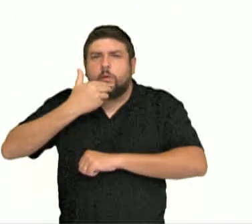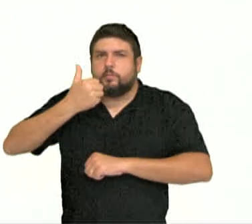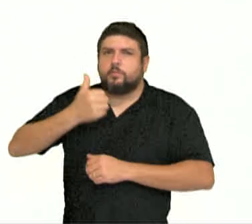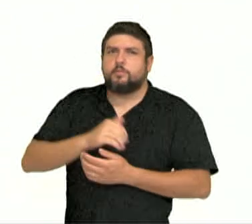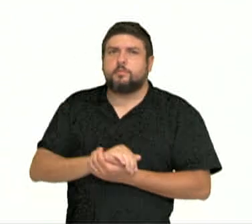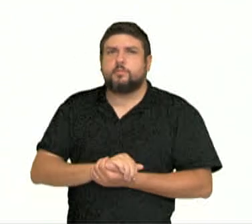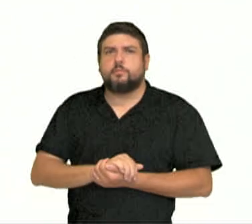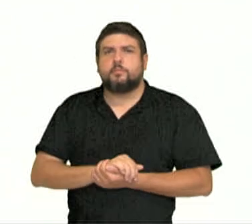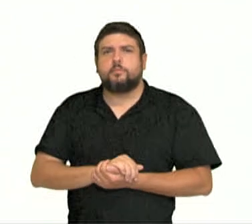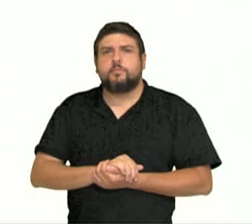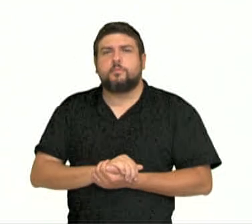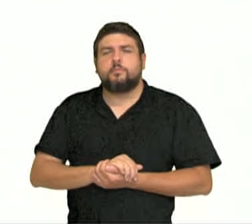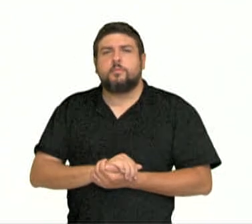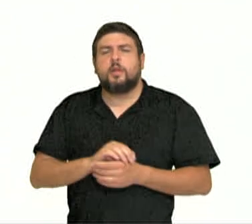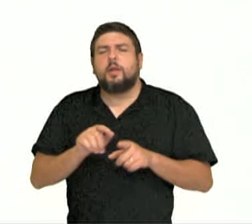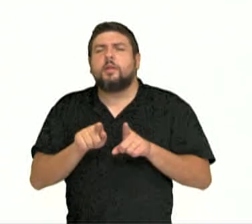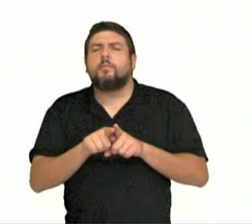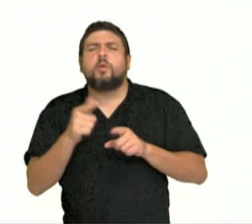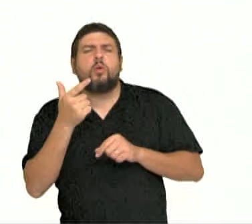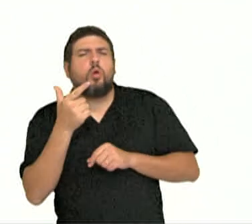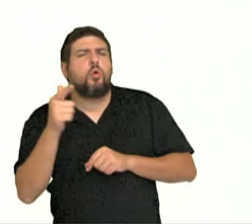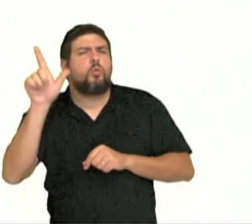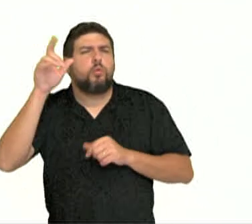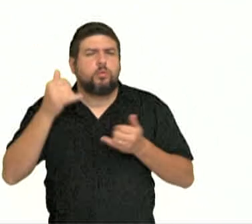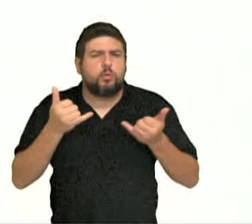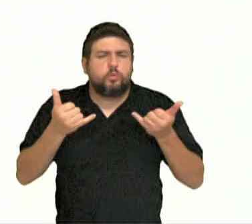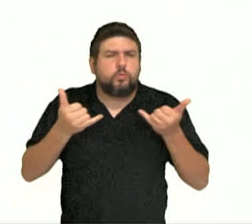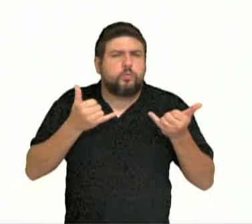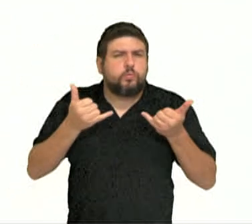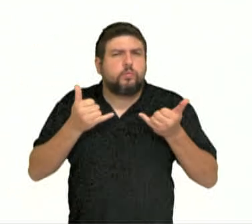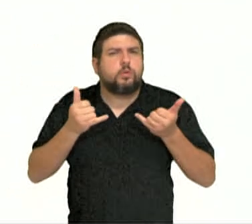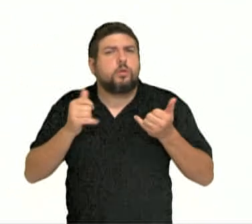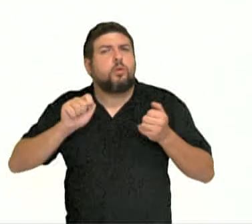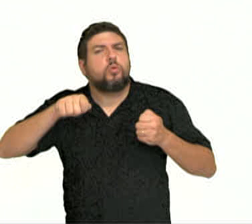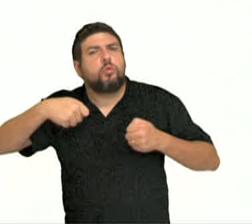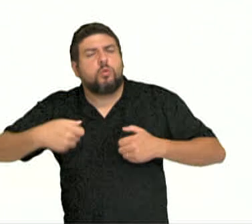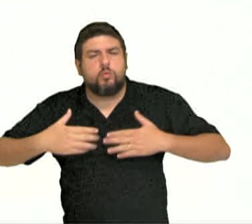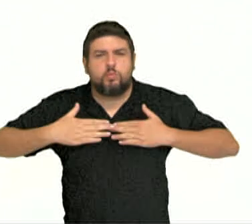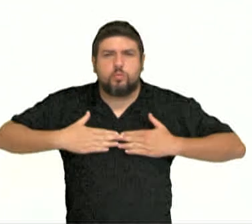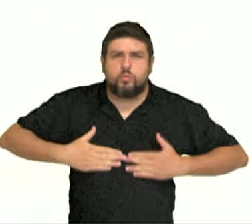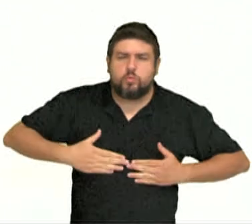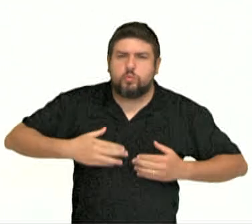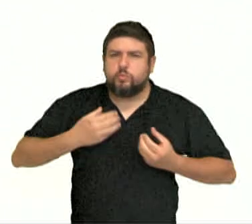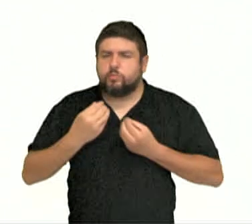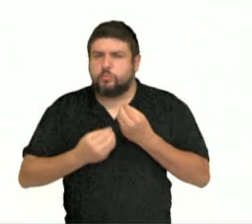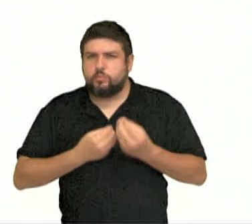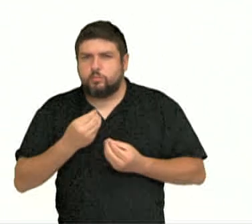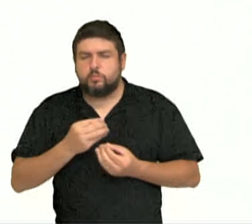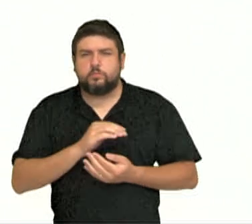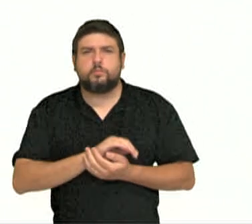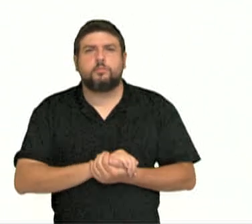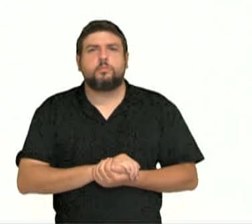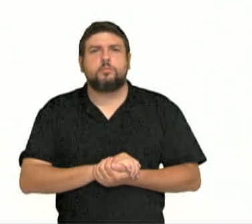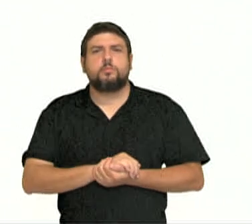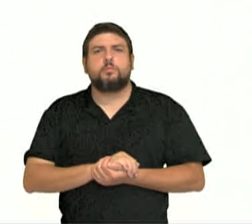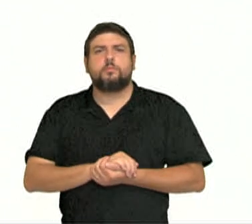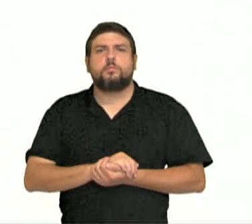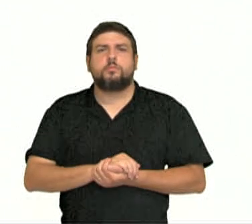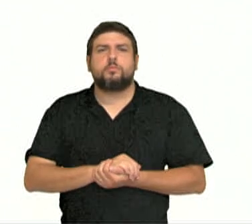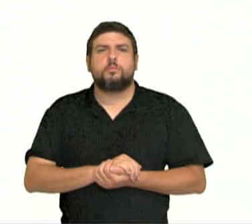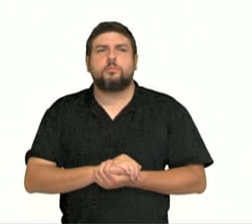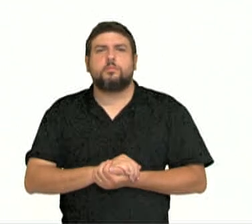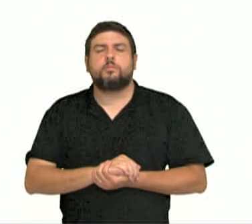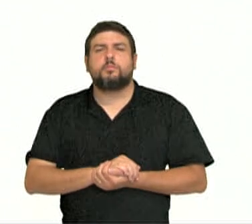E aqui, outra informação bem interessante acerca do corpo, de como a pessoa é ou deixa de ser. Em Idade